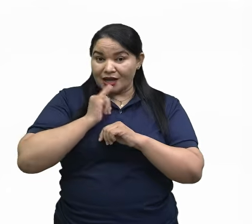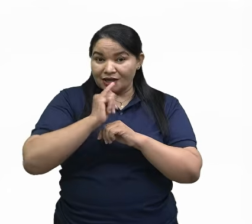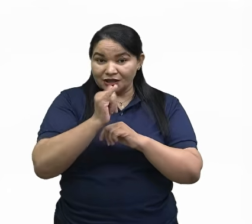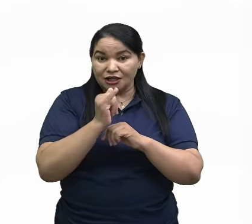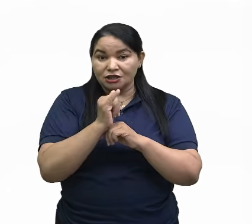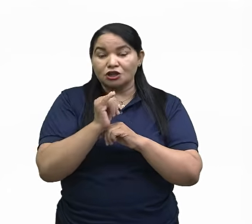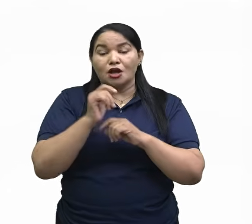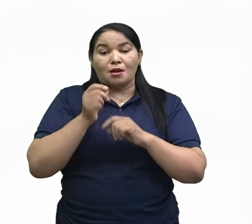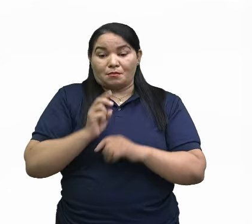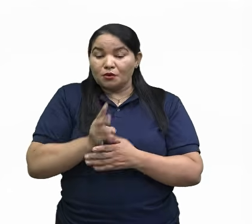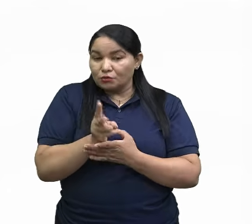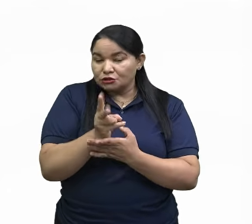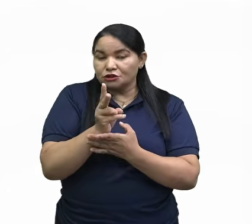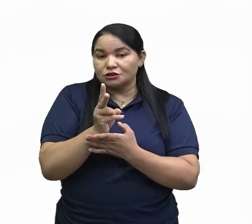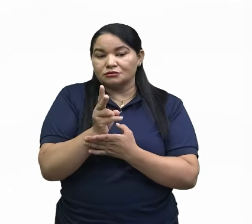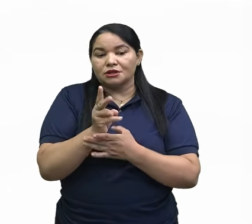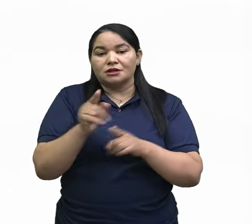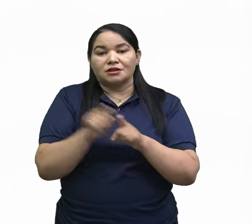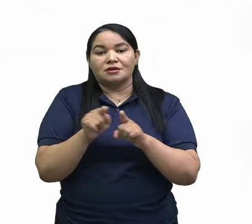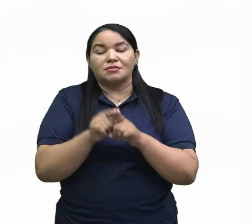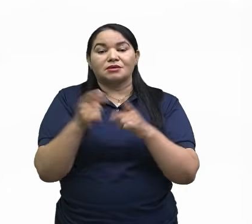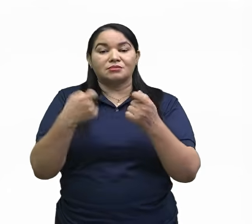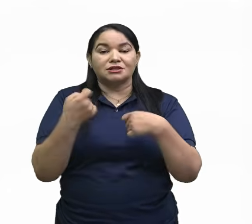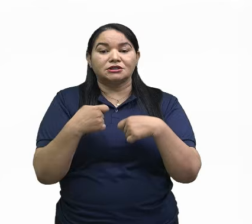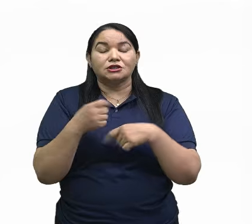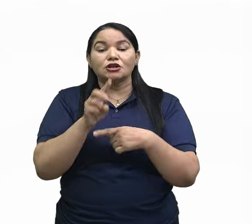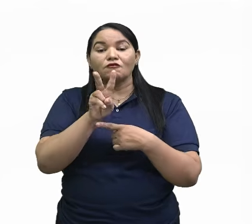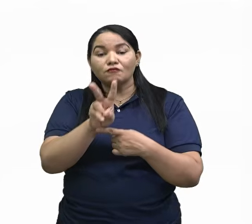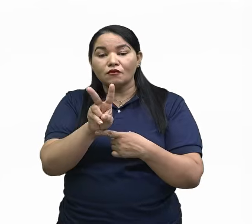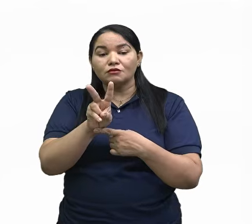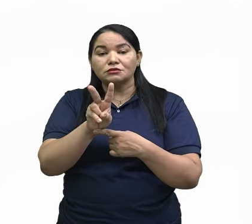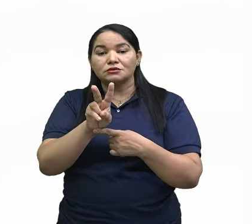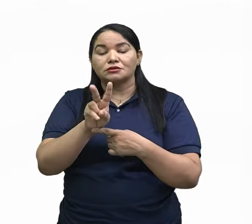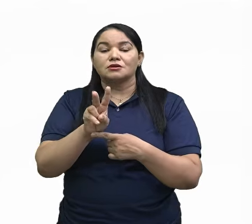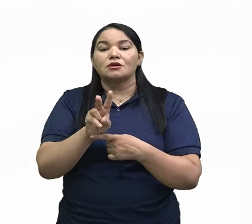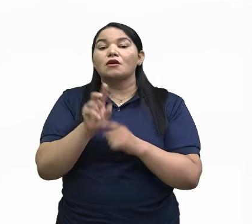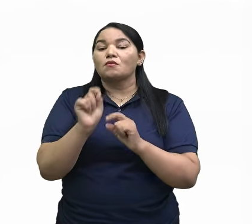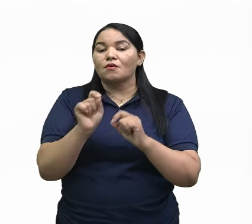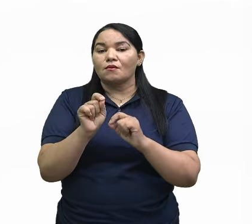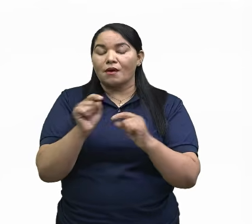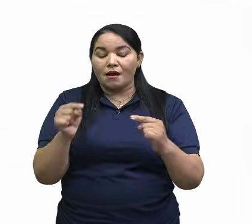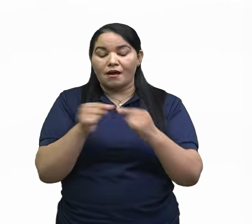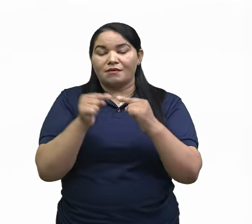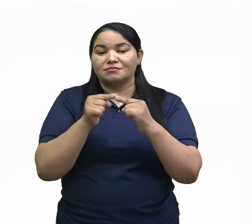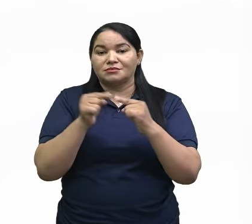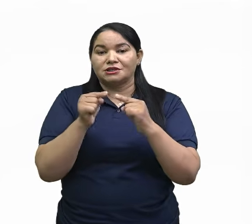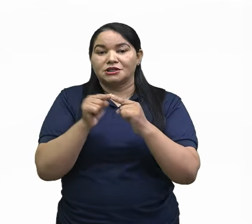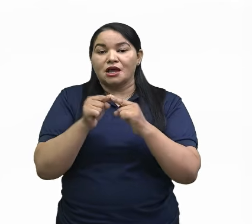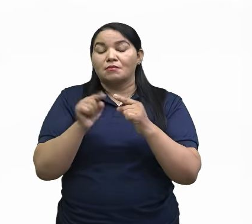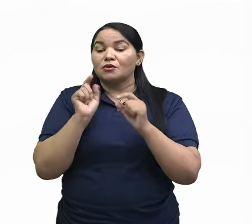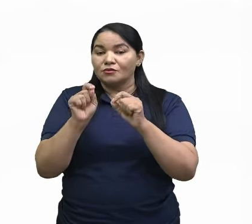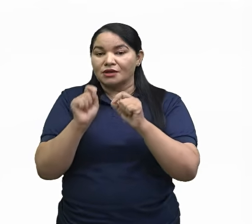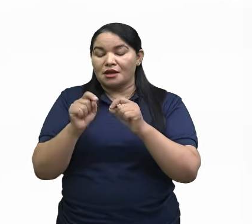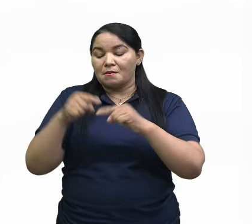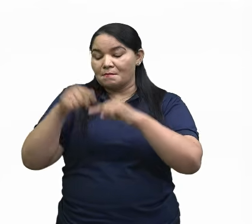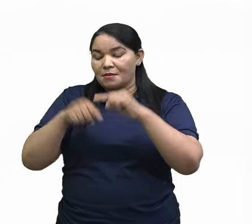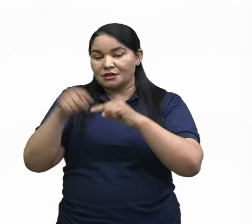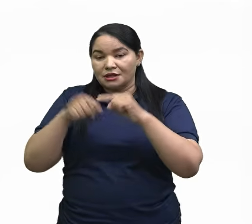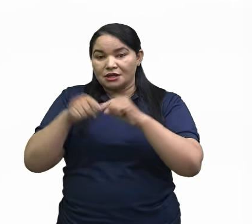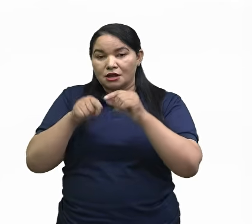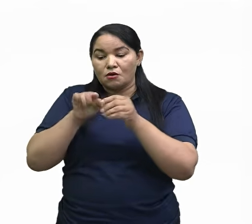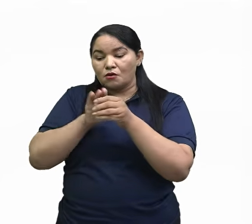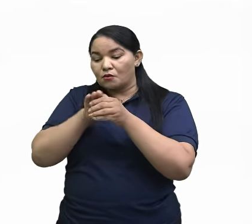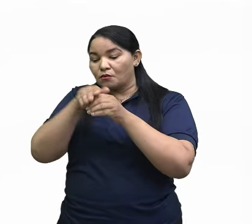ser contínua e ter uma voltagem suficiente para depositar todo o metal, né, para fazer esse revestimento